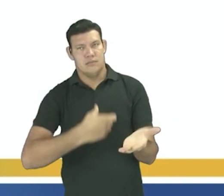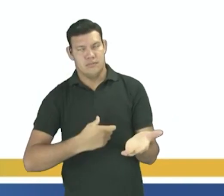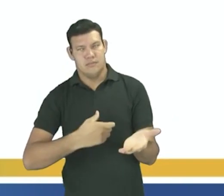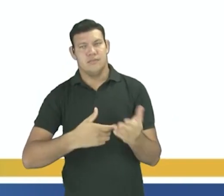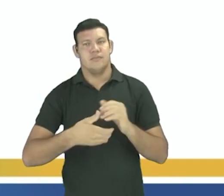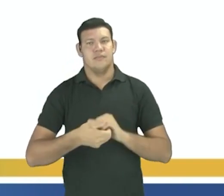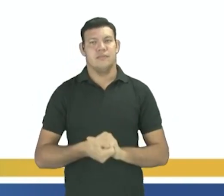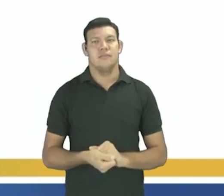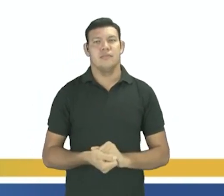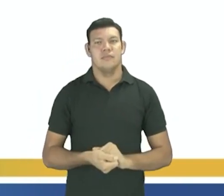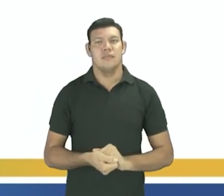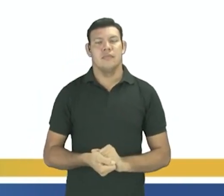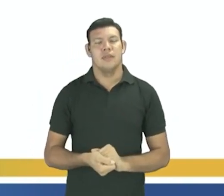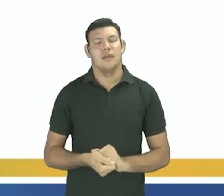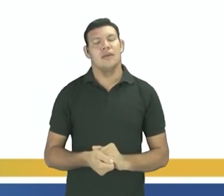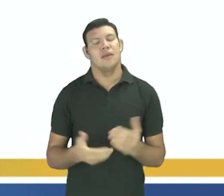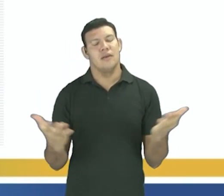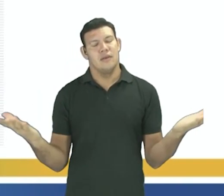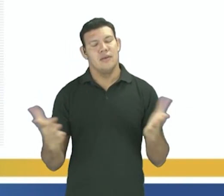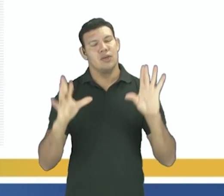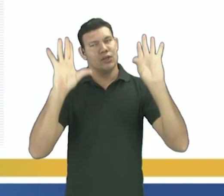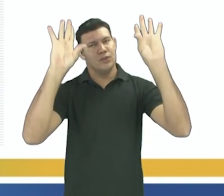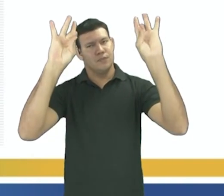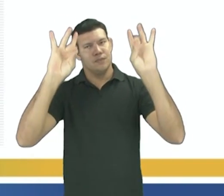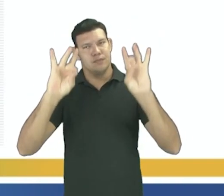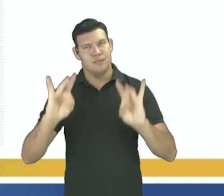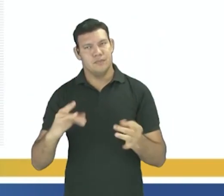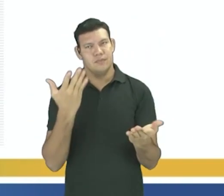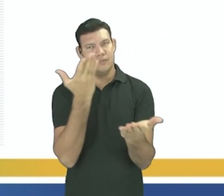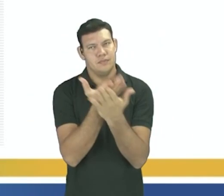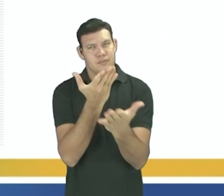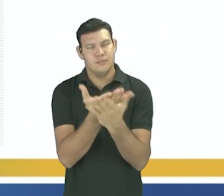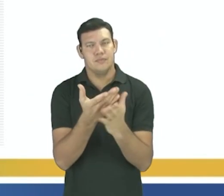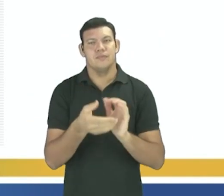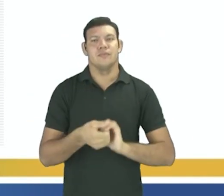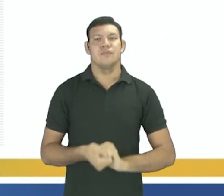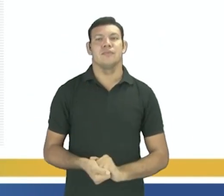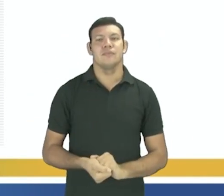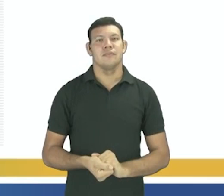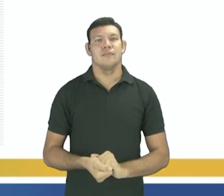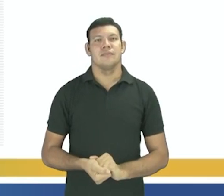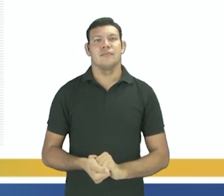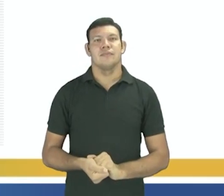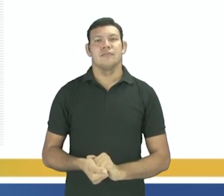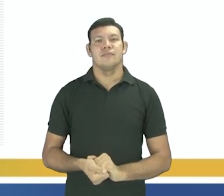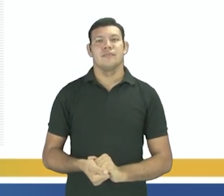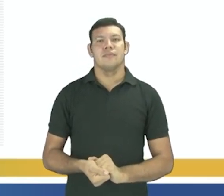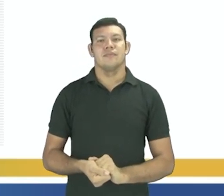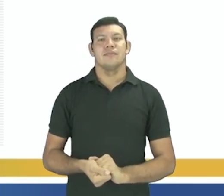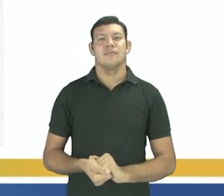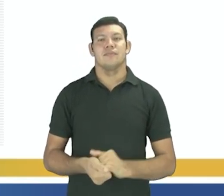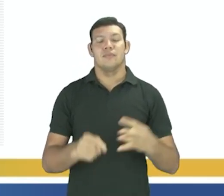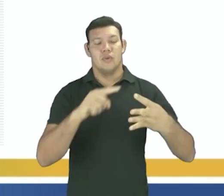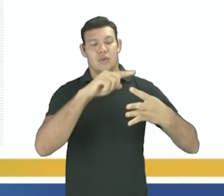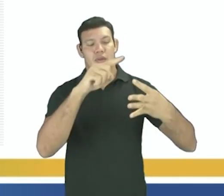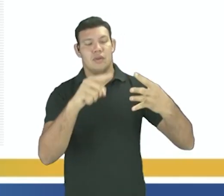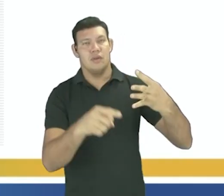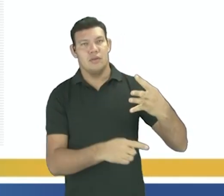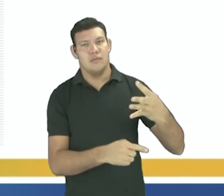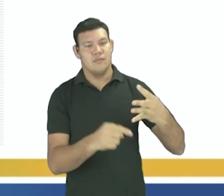modalidade que nós vamos ver mais detalhadamente hoje. Então, vamos lá. Esses 4 tipos são